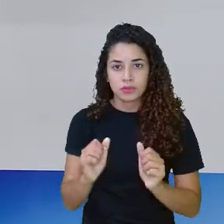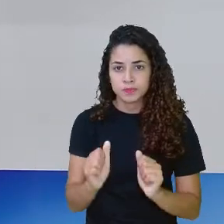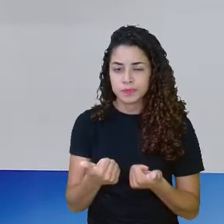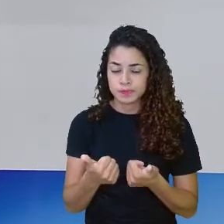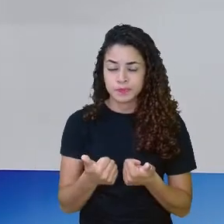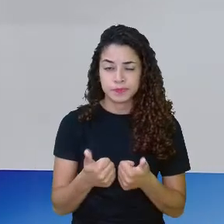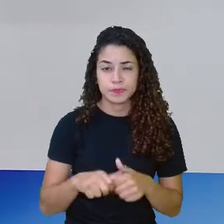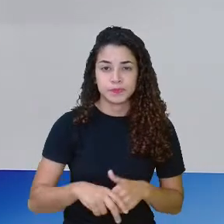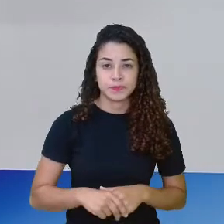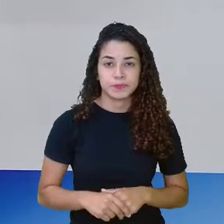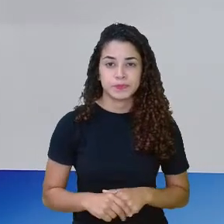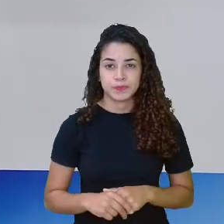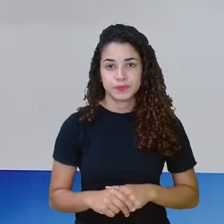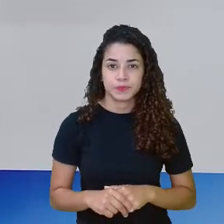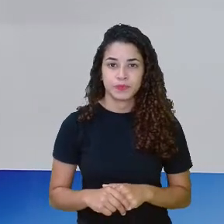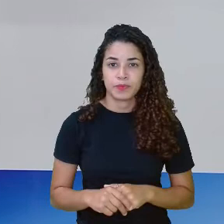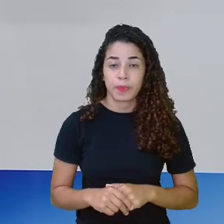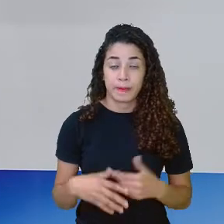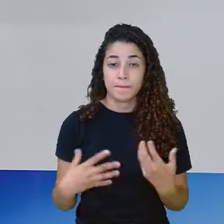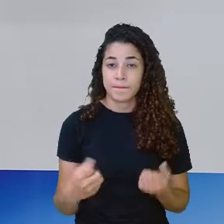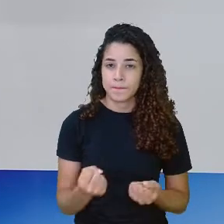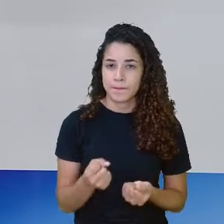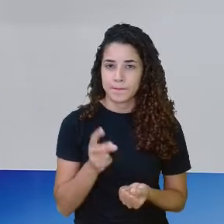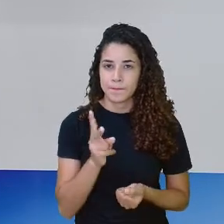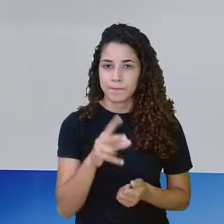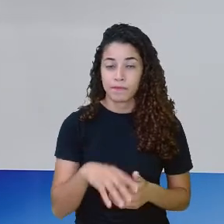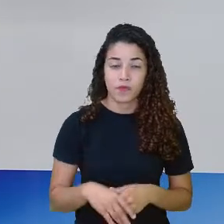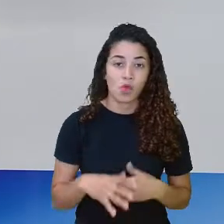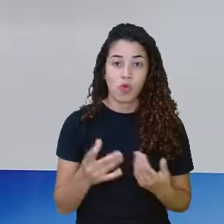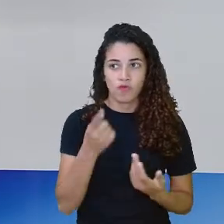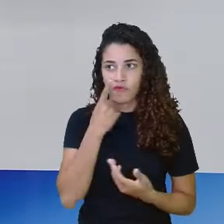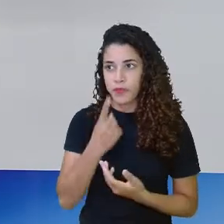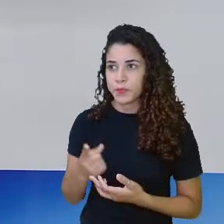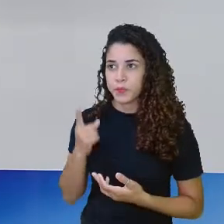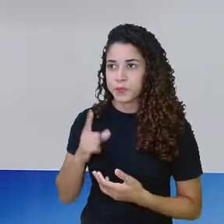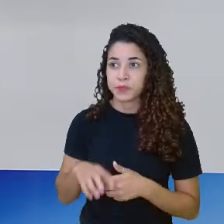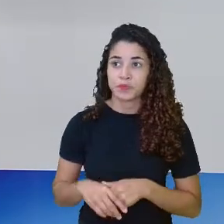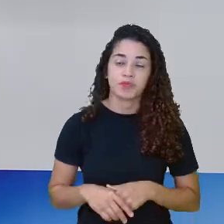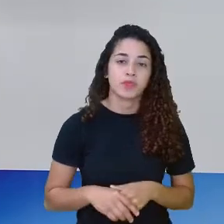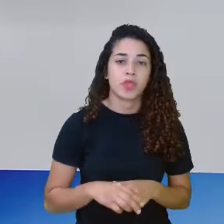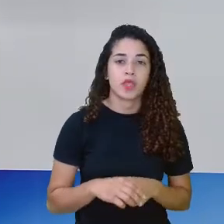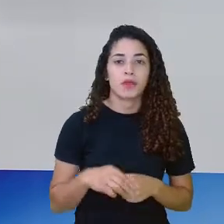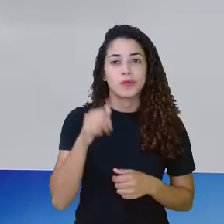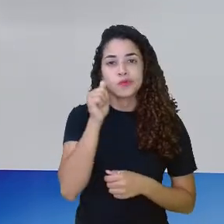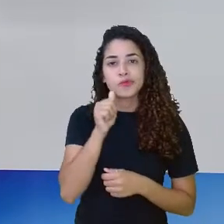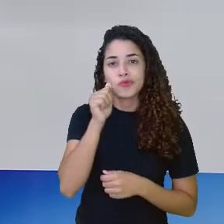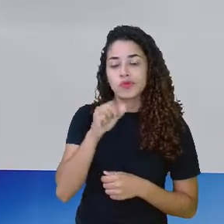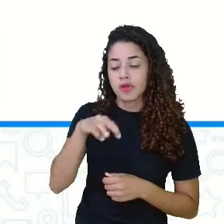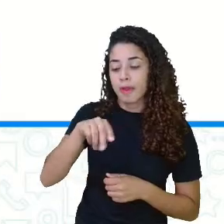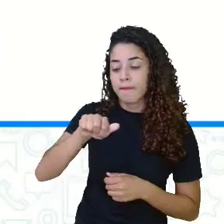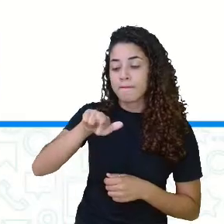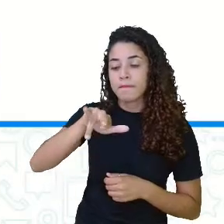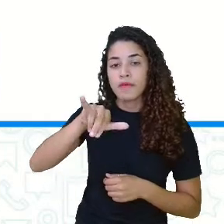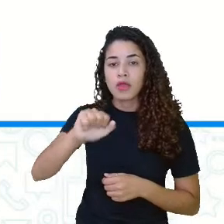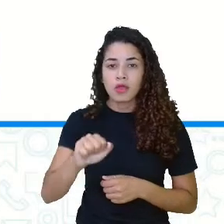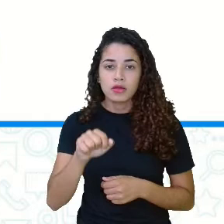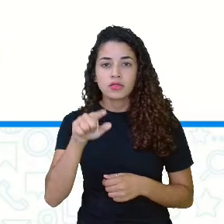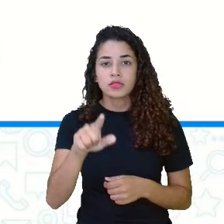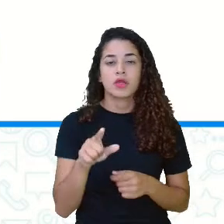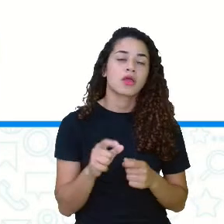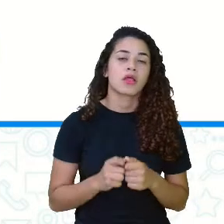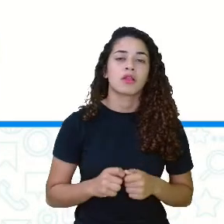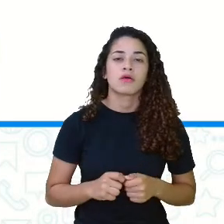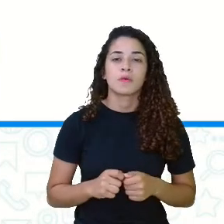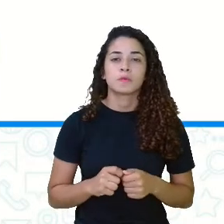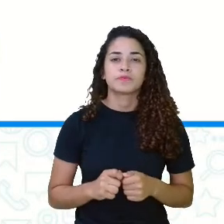cada parte. Tá bom assim? Então, vamos embora trabalhar? Olha a situação, o problema. Diz o seguinte: Maria